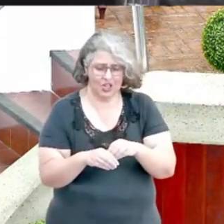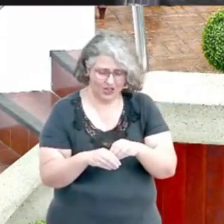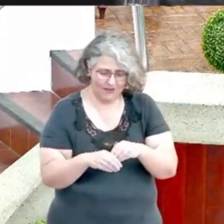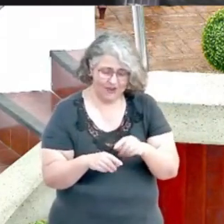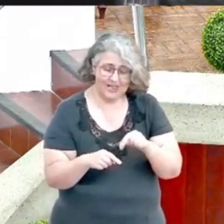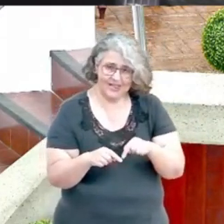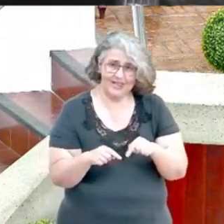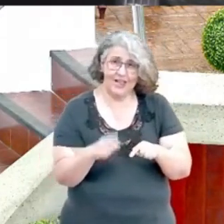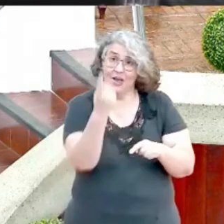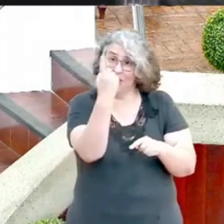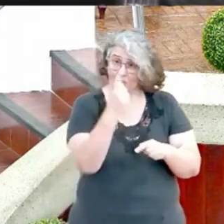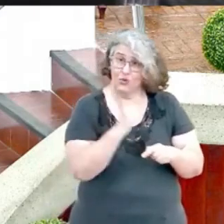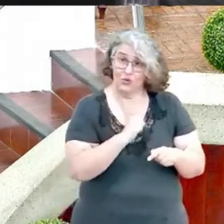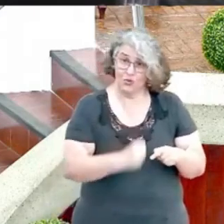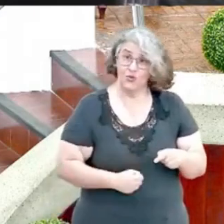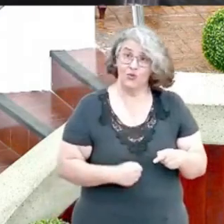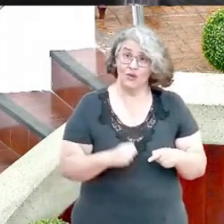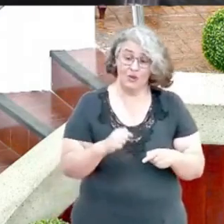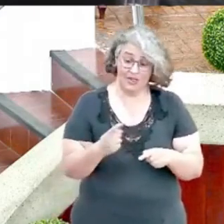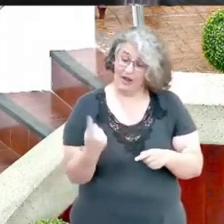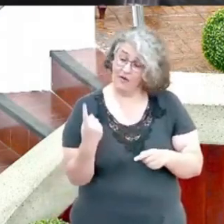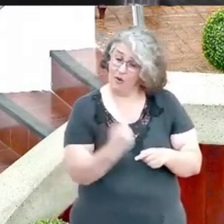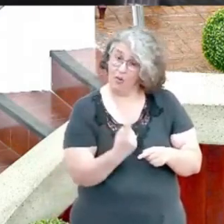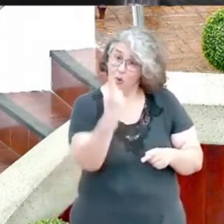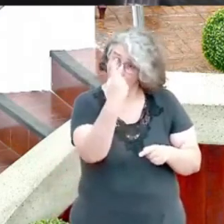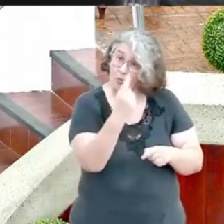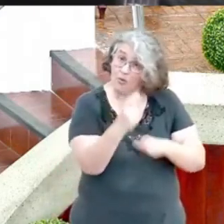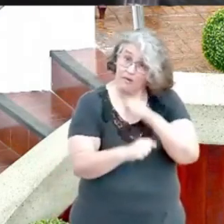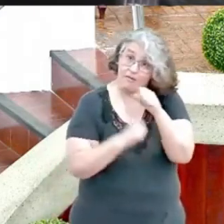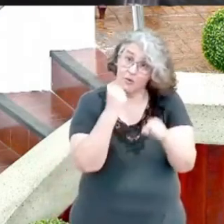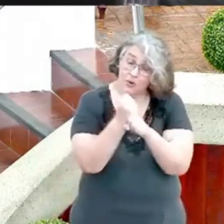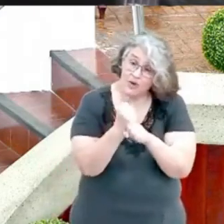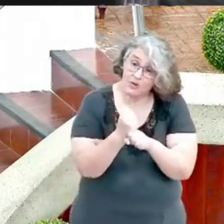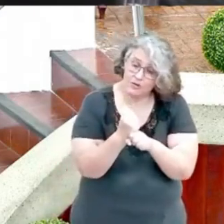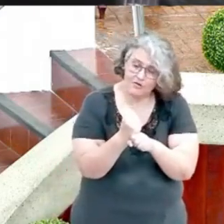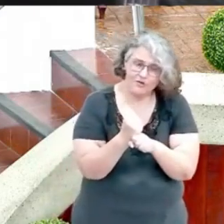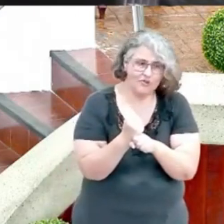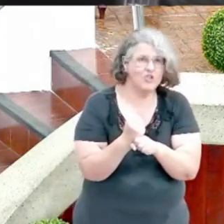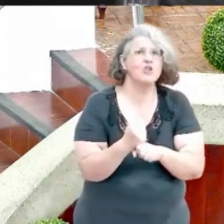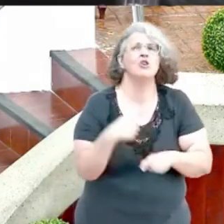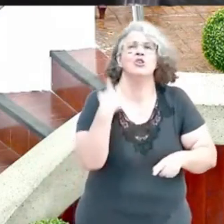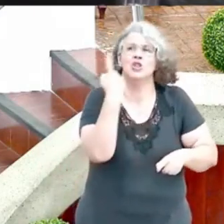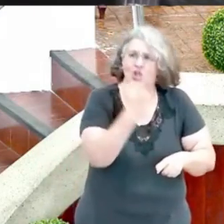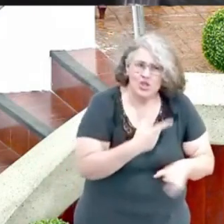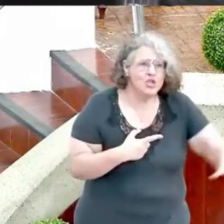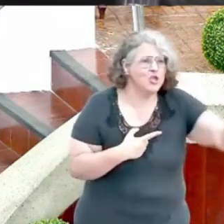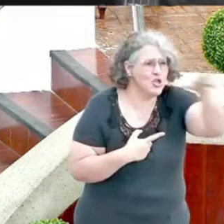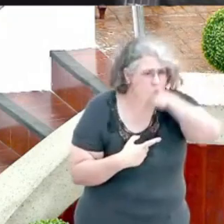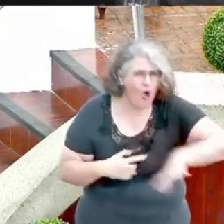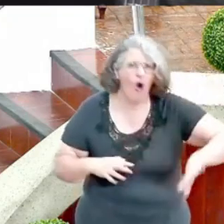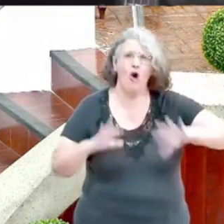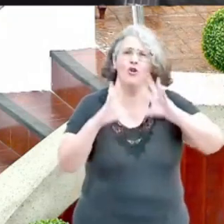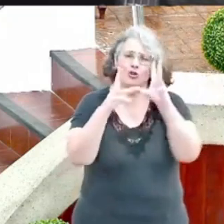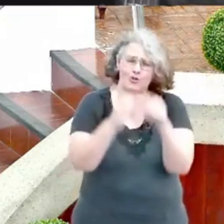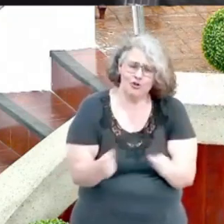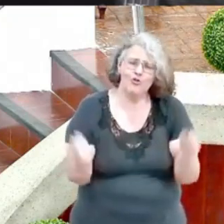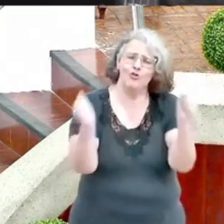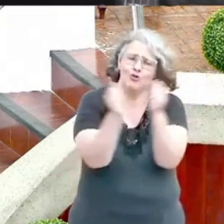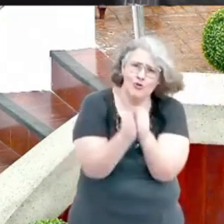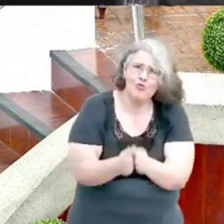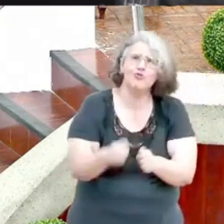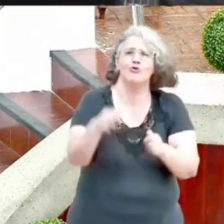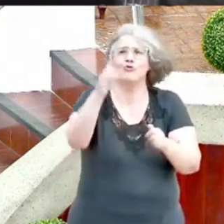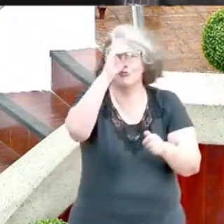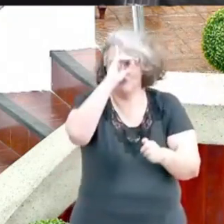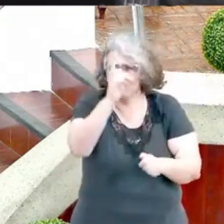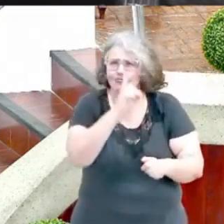que estamos unidos a Cristo Jesus, entramos todos os domingos. O sumo sacerdote